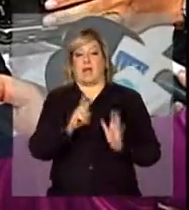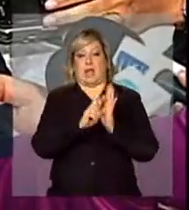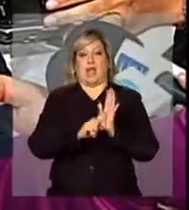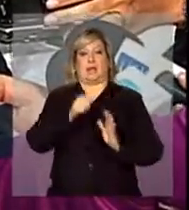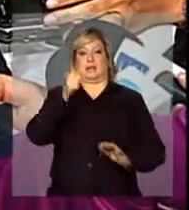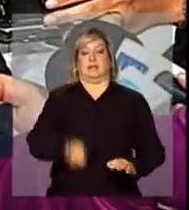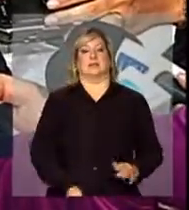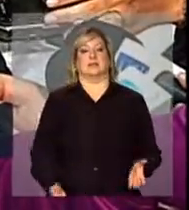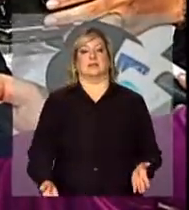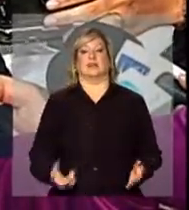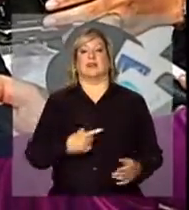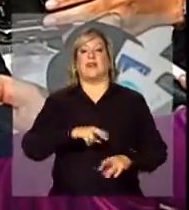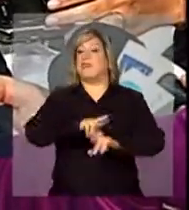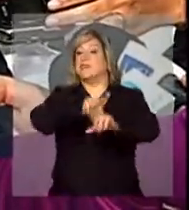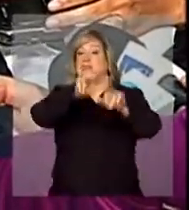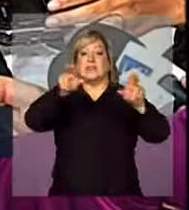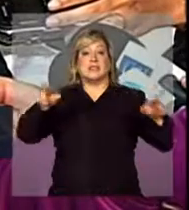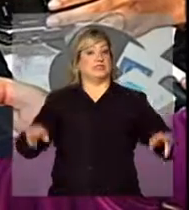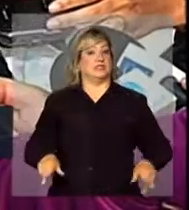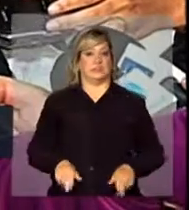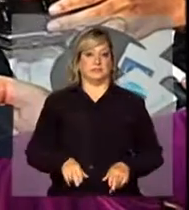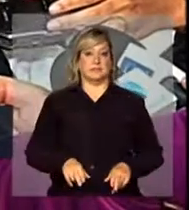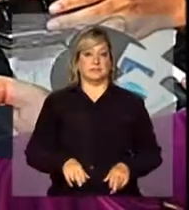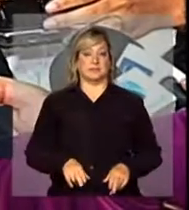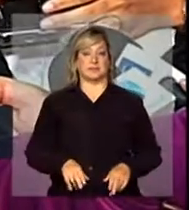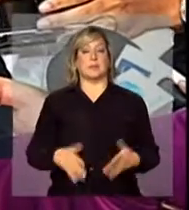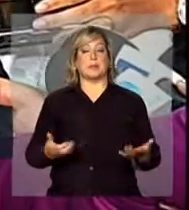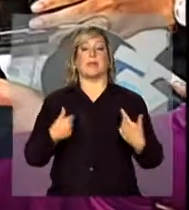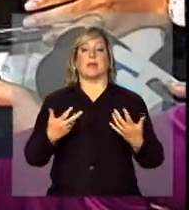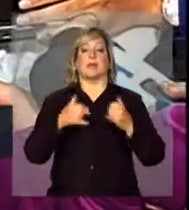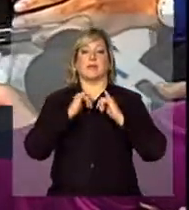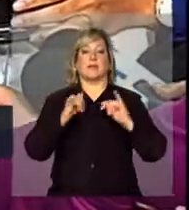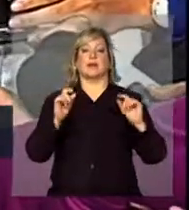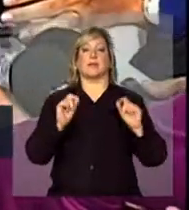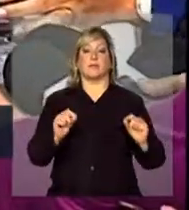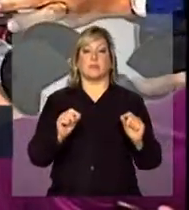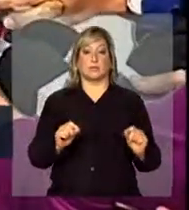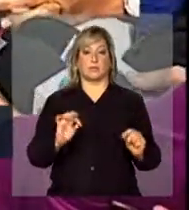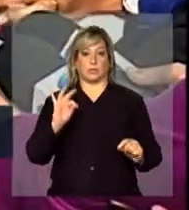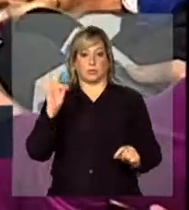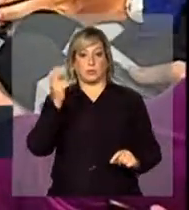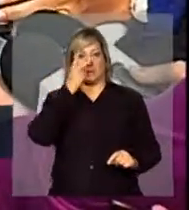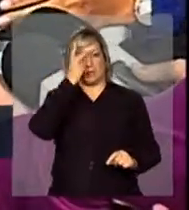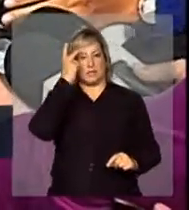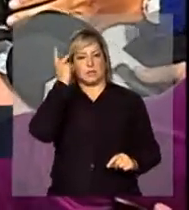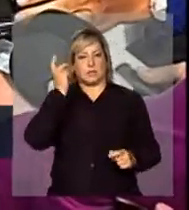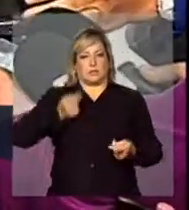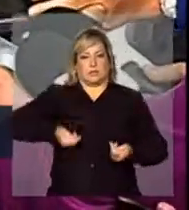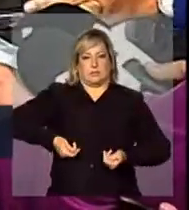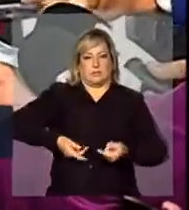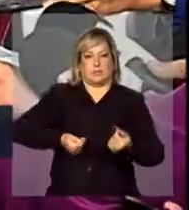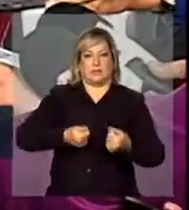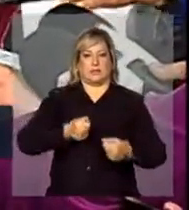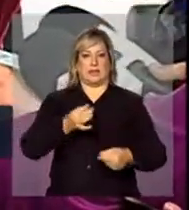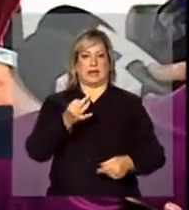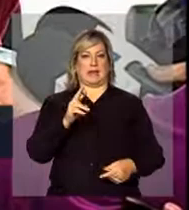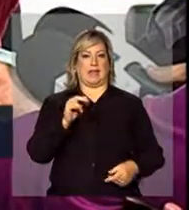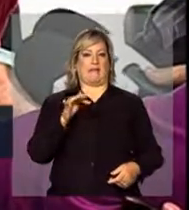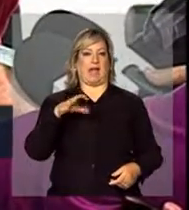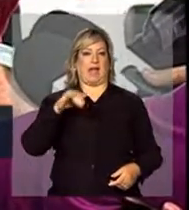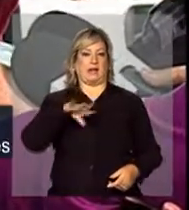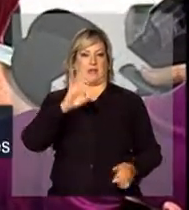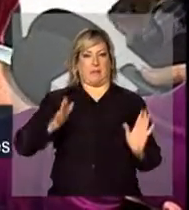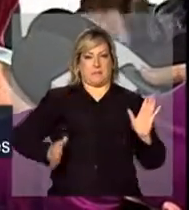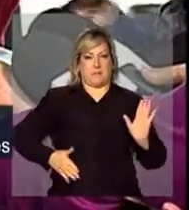se dão de formas diferenciadas. Então, eu quero dizer que os aliciadores, os traficantes, são pessoas,